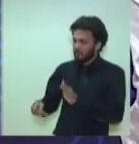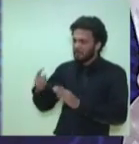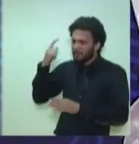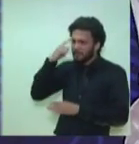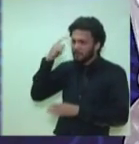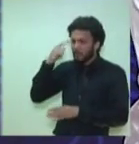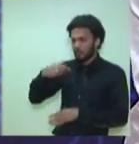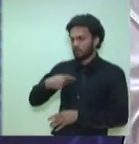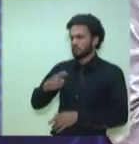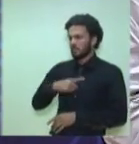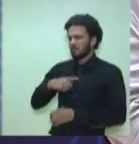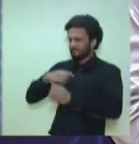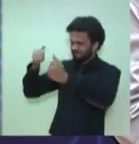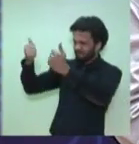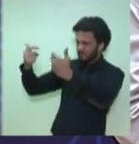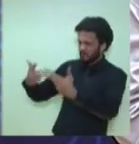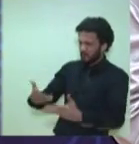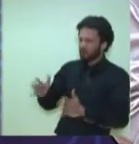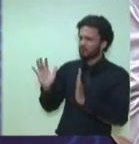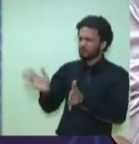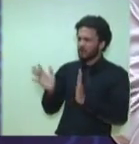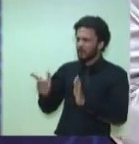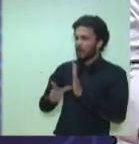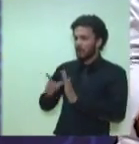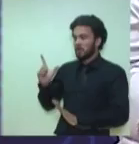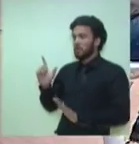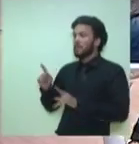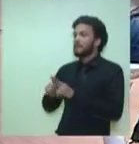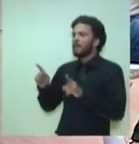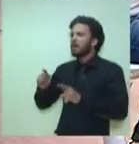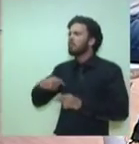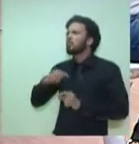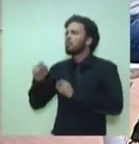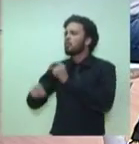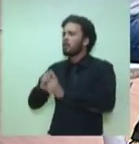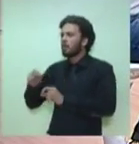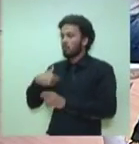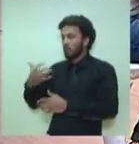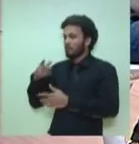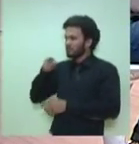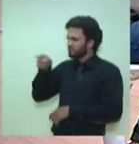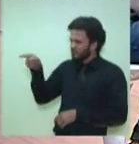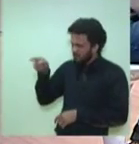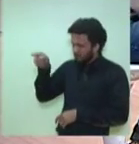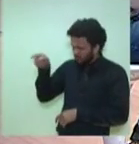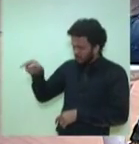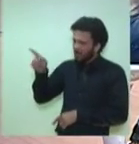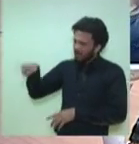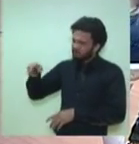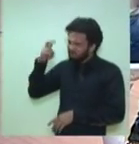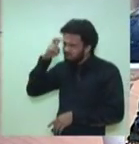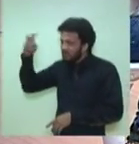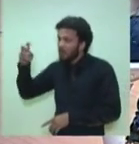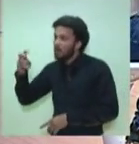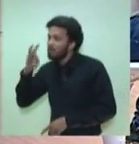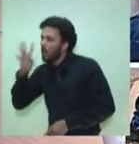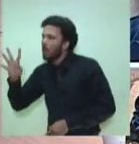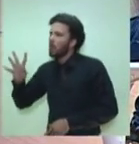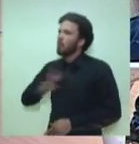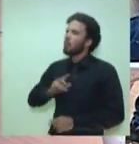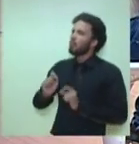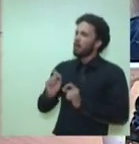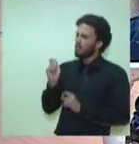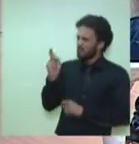temos, eu tenho o que dizer sobre ela e farei daqui a pouco, mas eu acredito muito na sua honestidade intelectual. Acusou minha Previdência